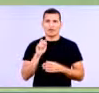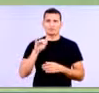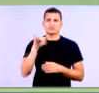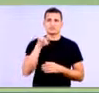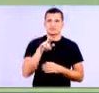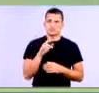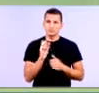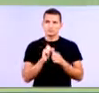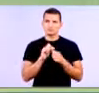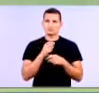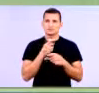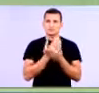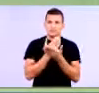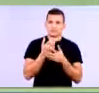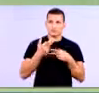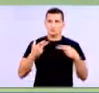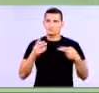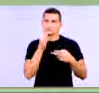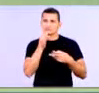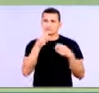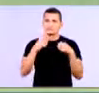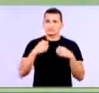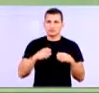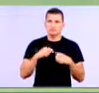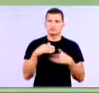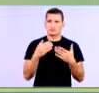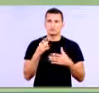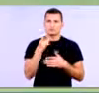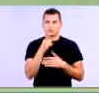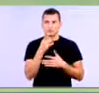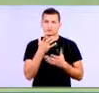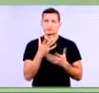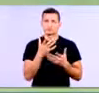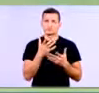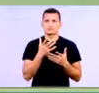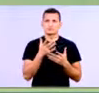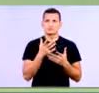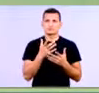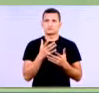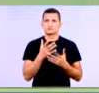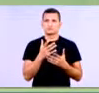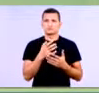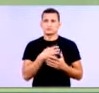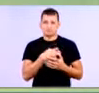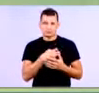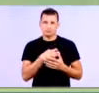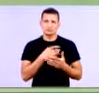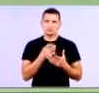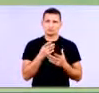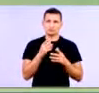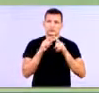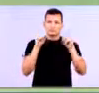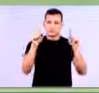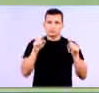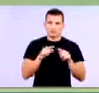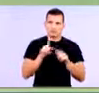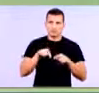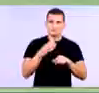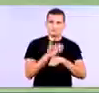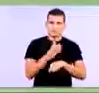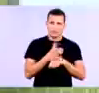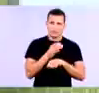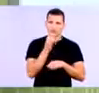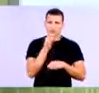necessário. Então, nesse sentido, os funcionários eles são treinados para agir caso ocorra